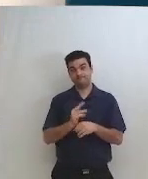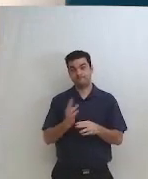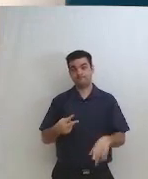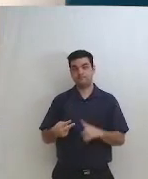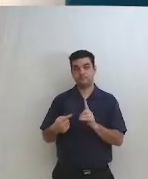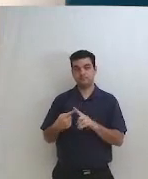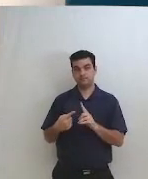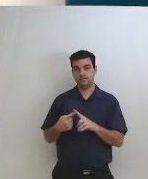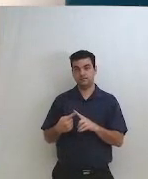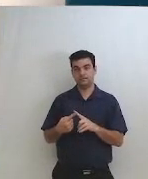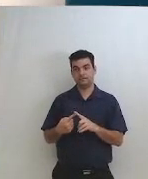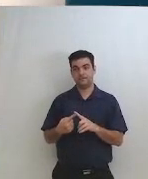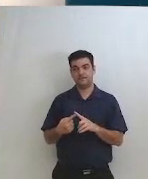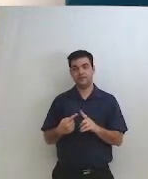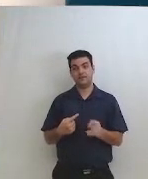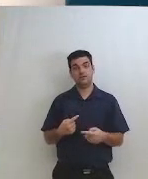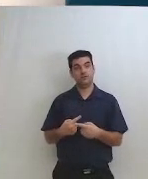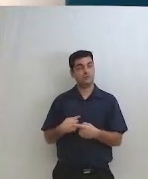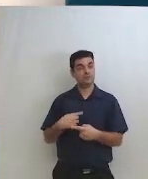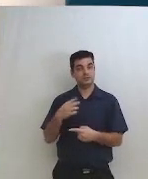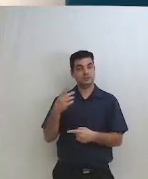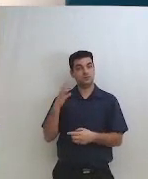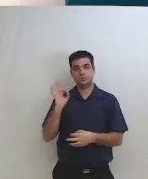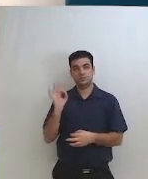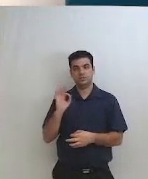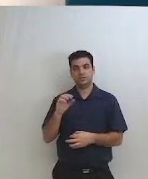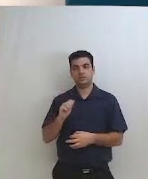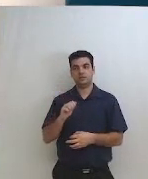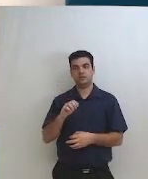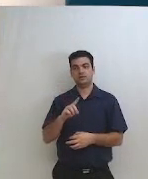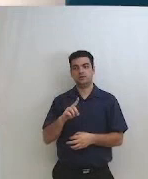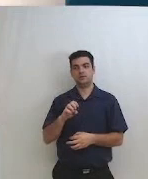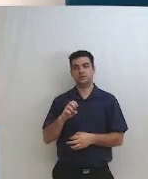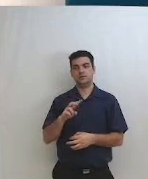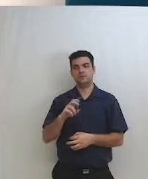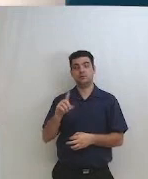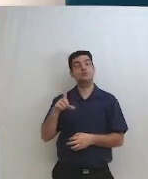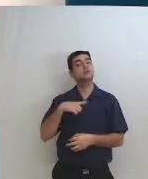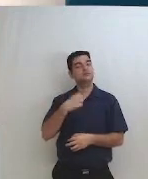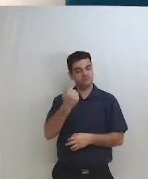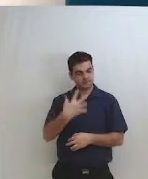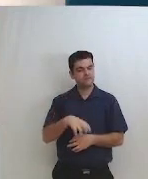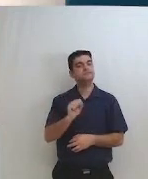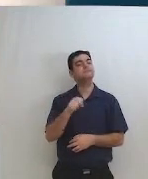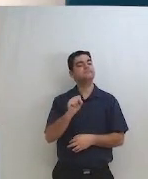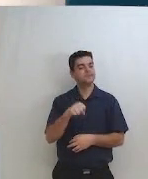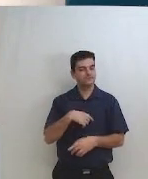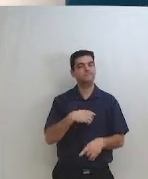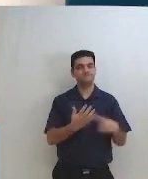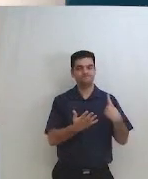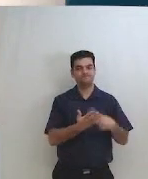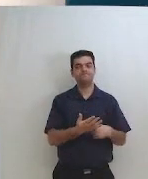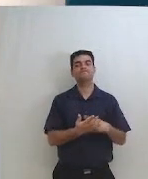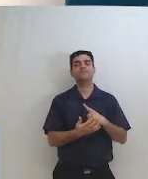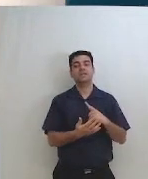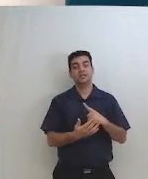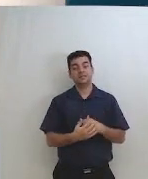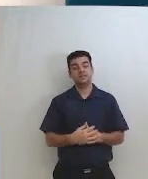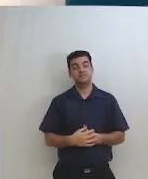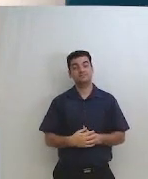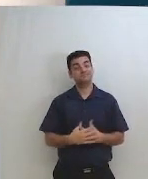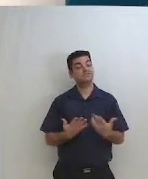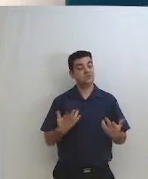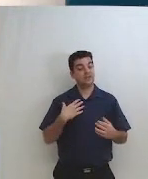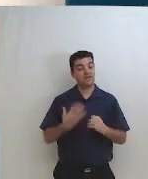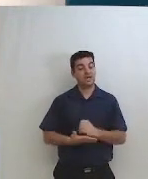estaria descrita a conduta de Aderbal. E está descrita e foi considerada no acórdão. Exatamente essa ajuda que Aderbal